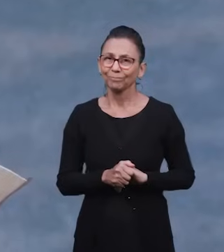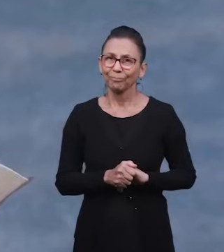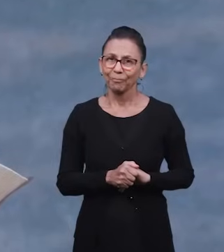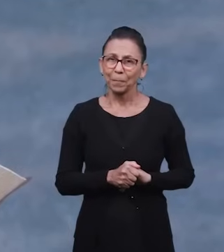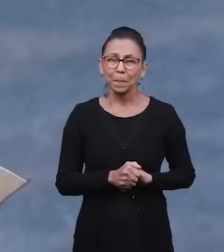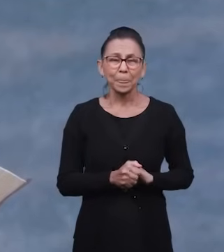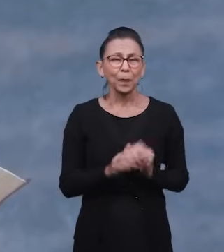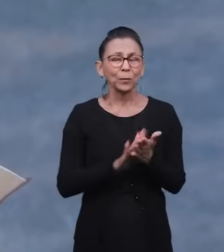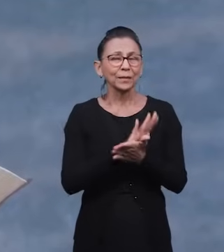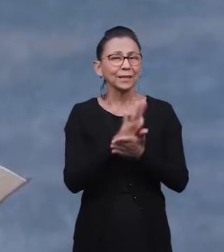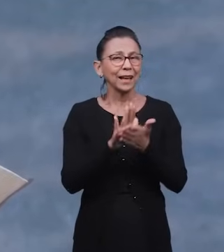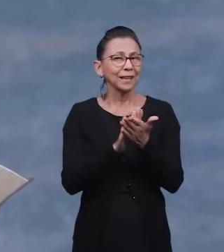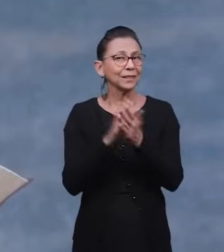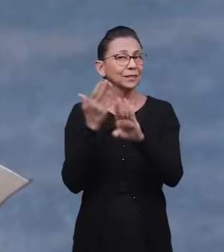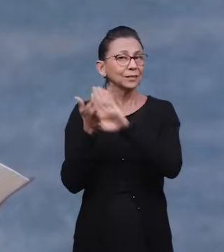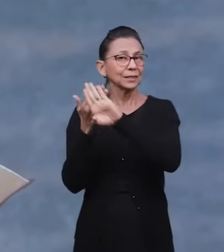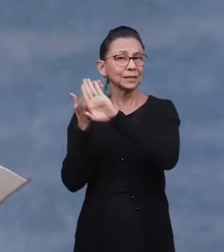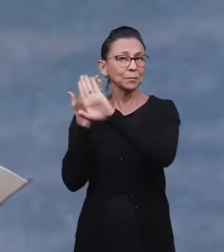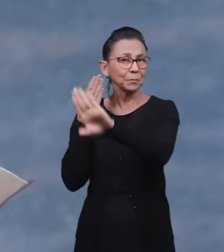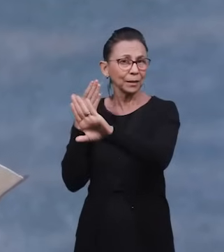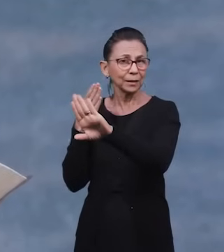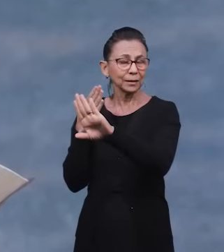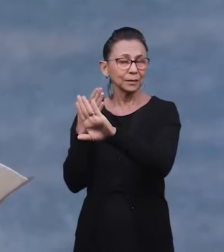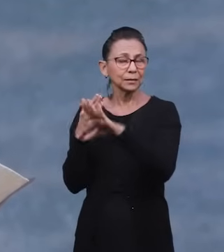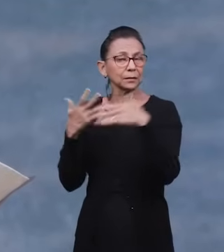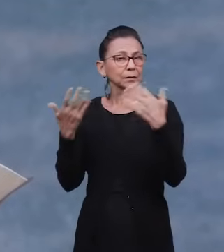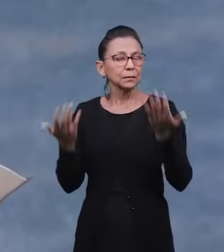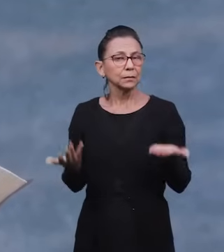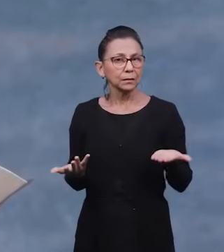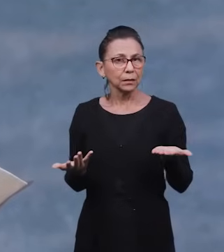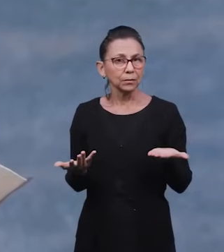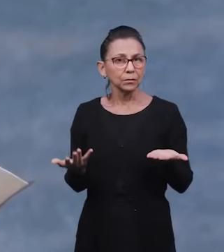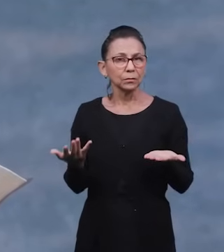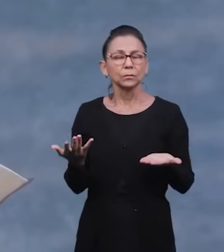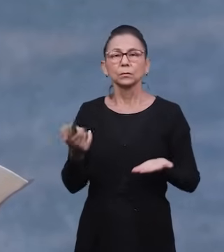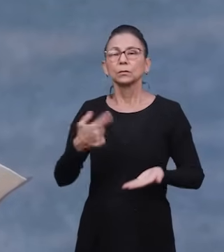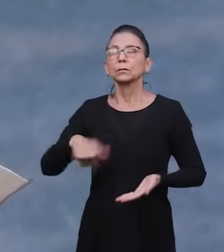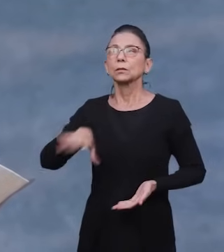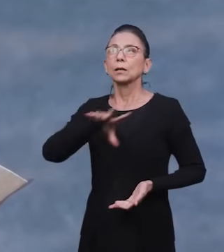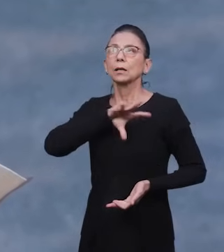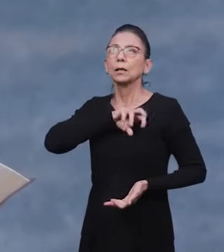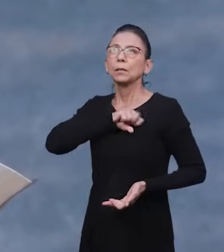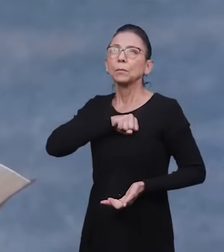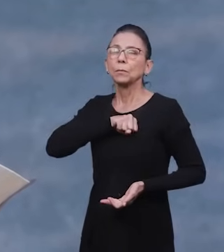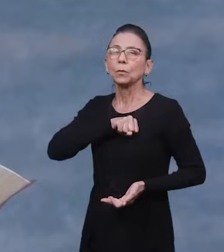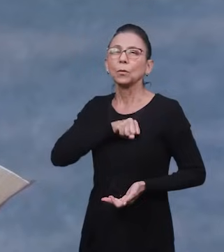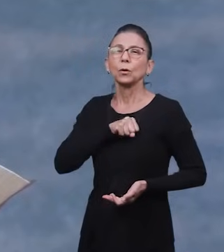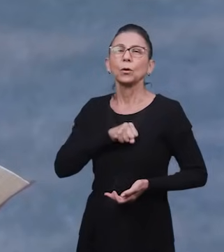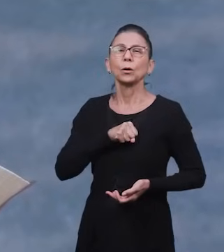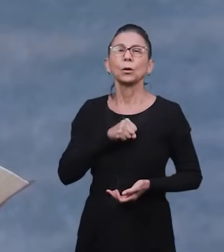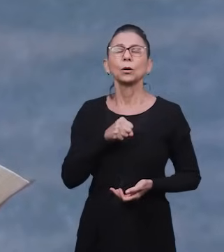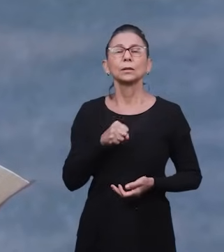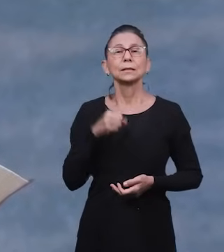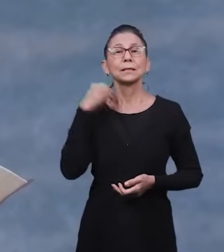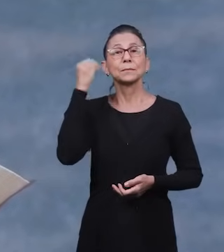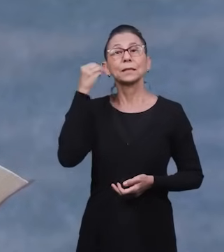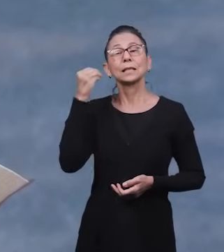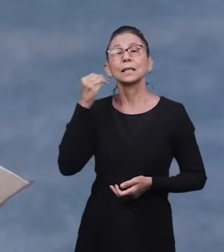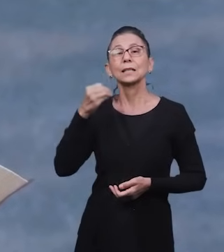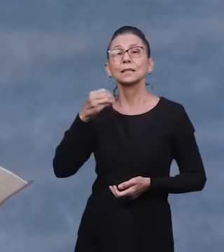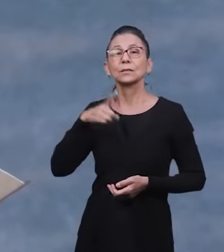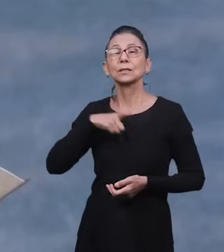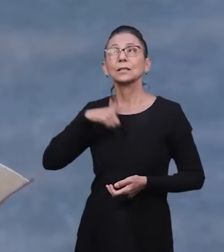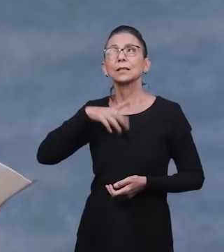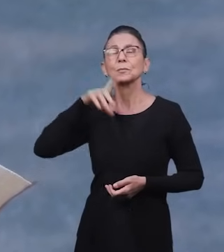nudez, nem espada, nada nos separa. Então, o amor nosso, aquilo que nós temos, a experiência